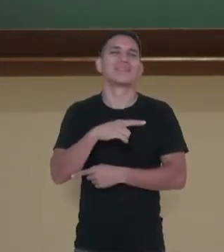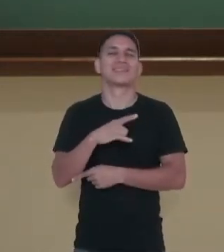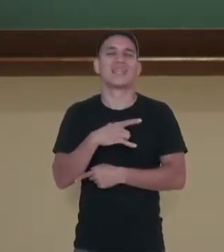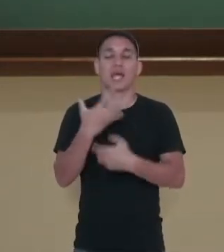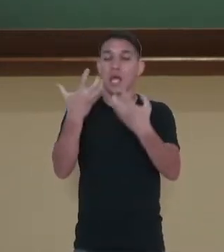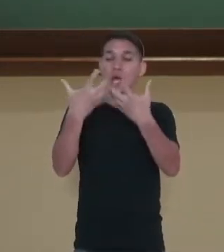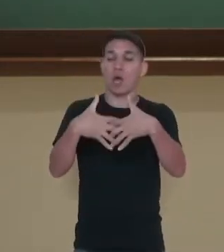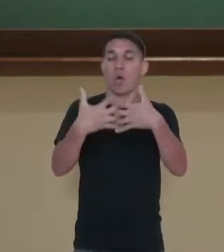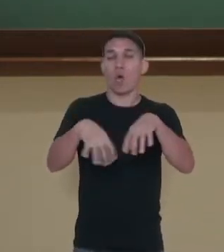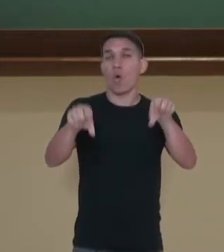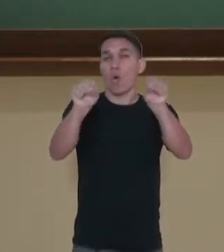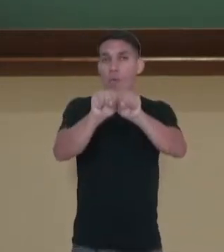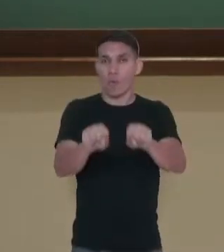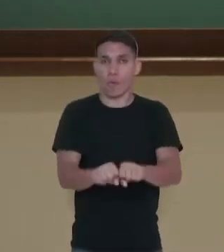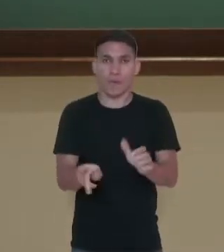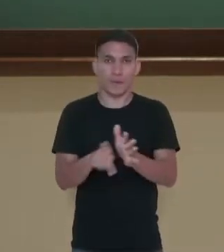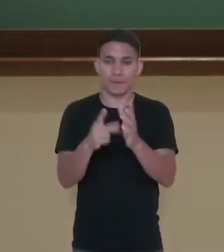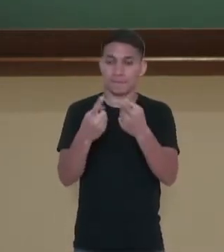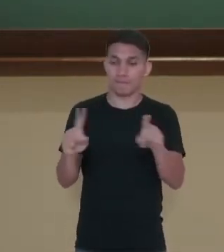aceito,